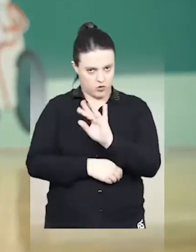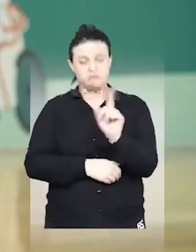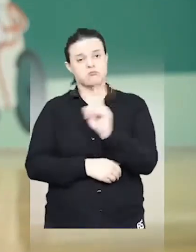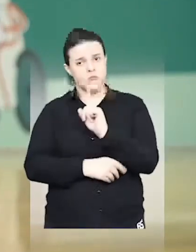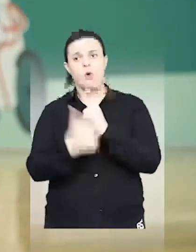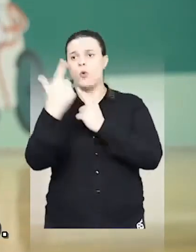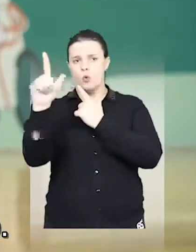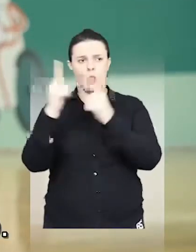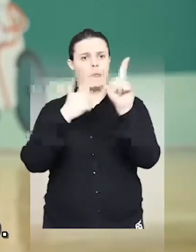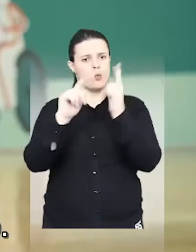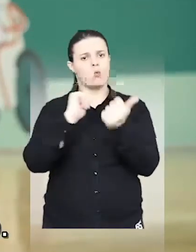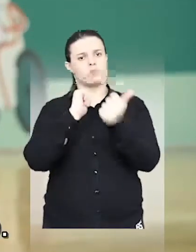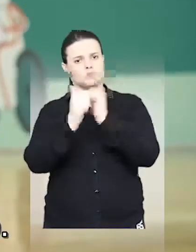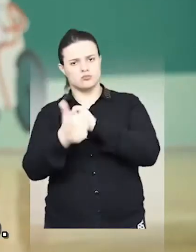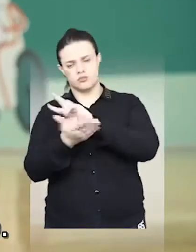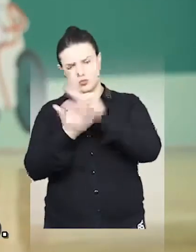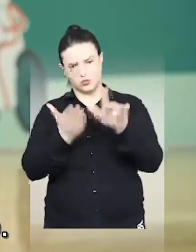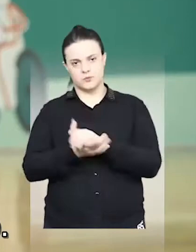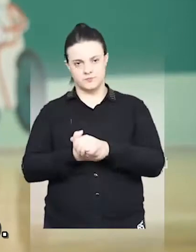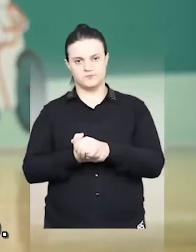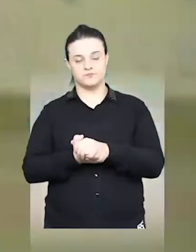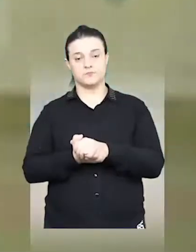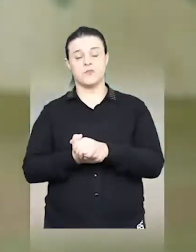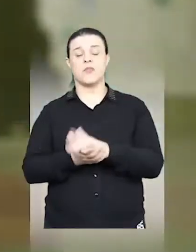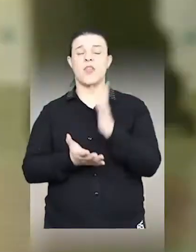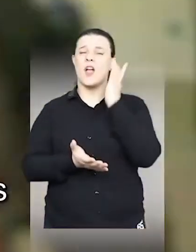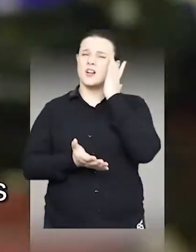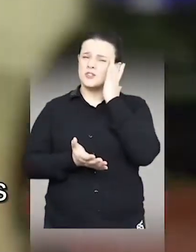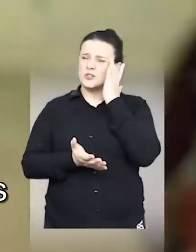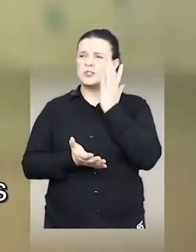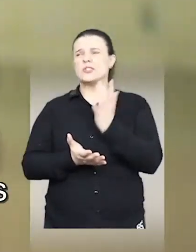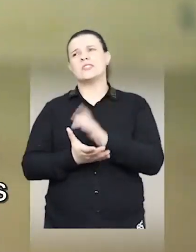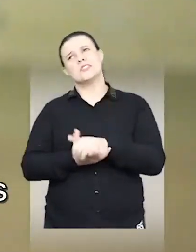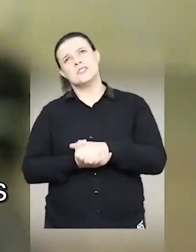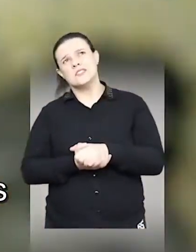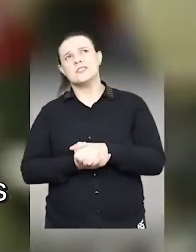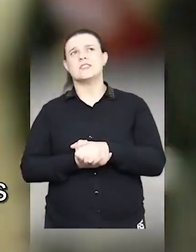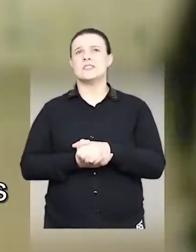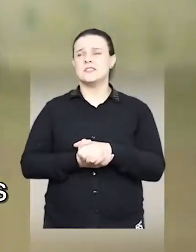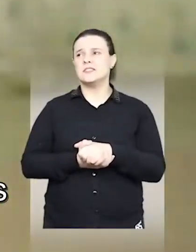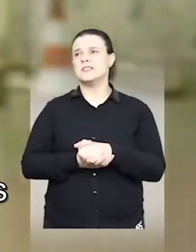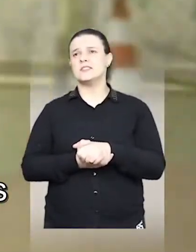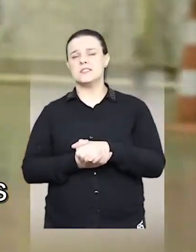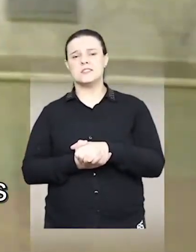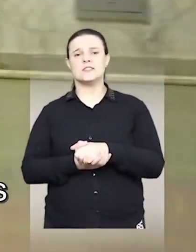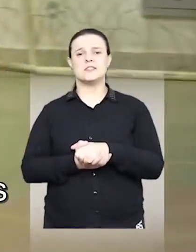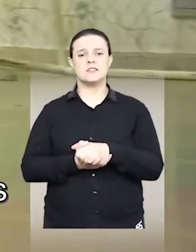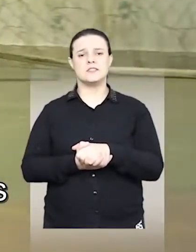rugby, quanto com o movimento paralímpico. Eu acho que